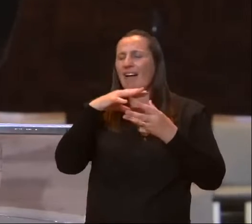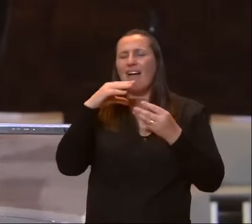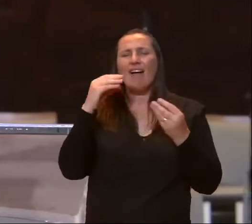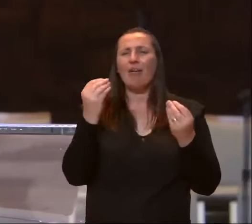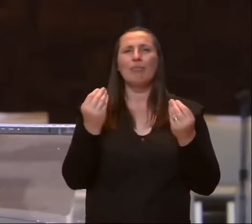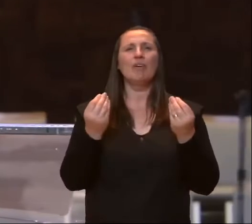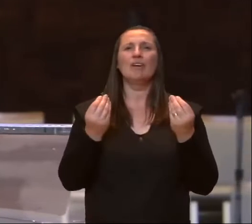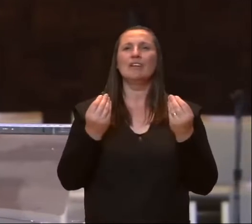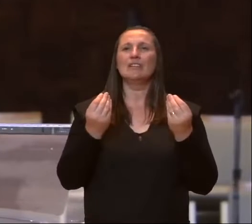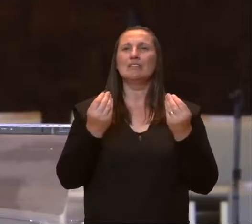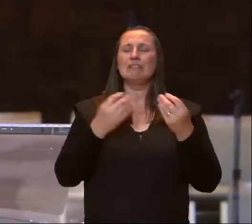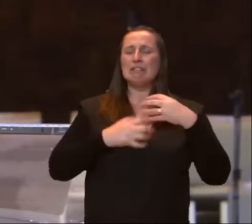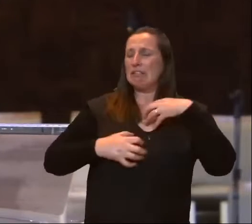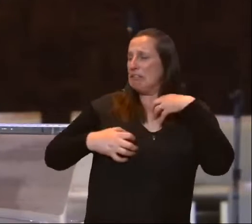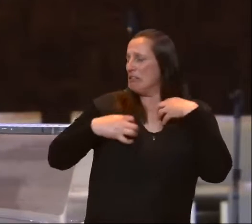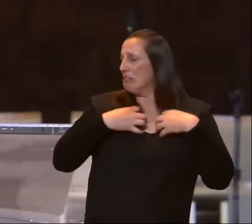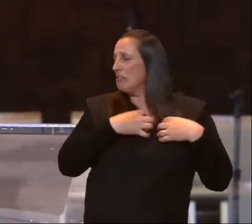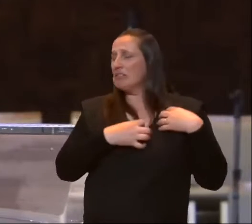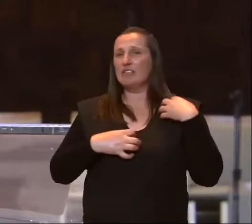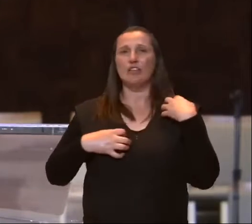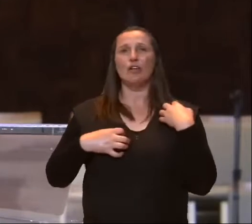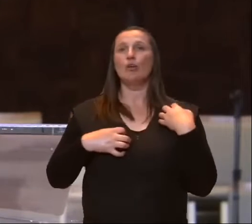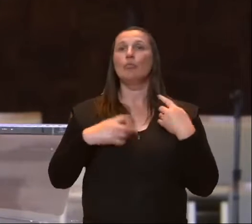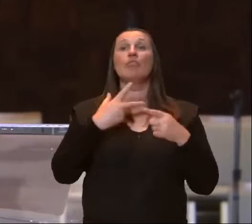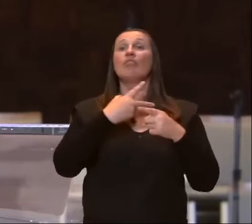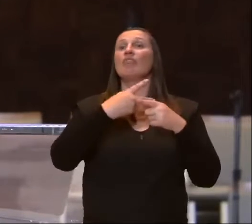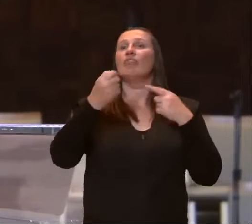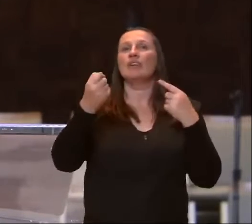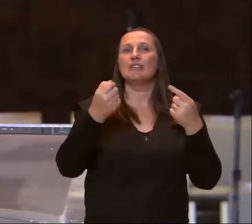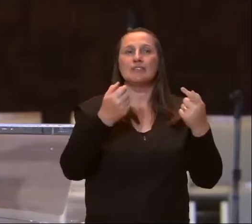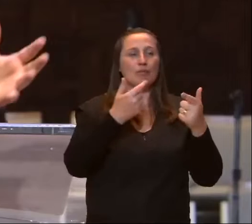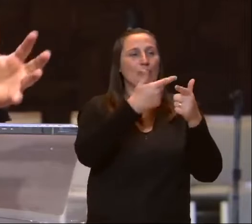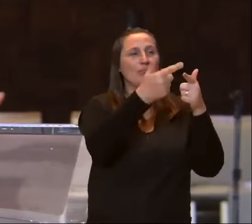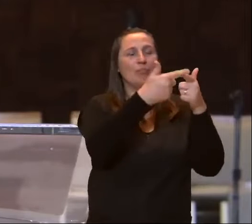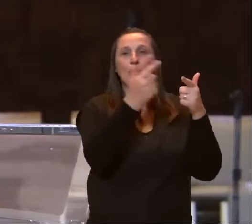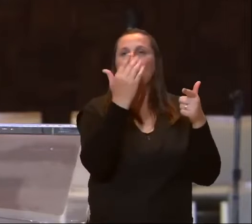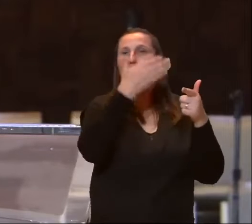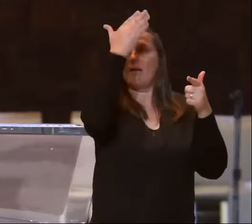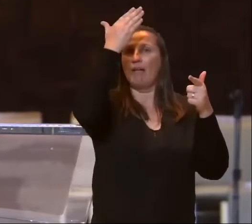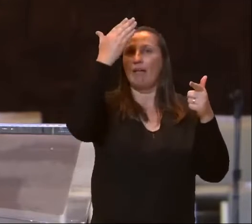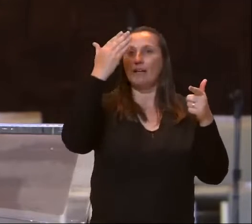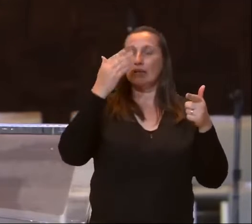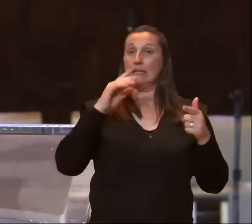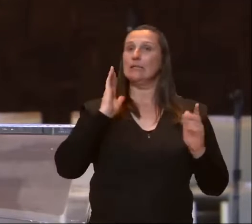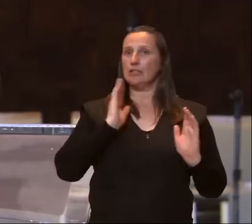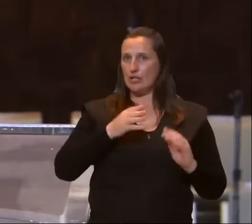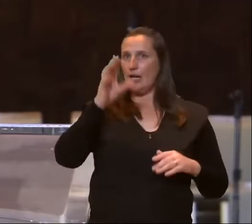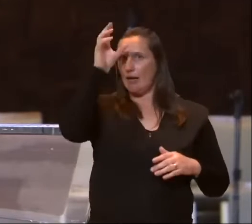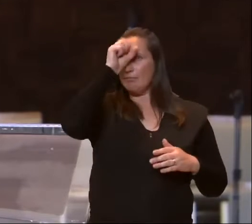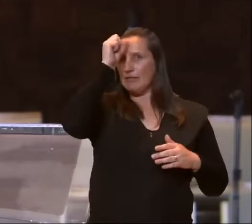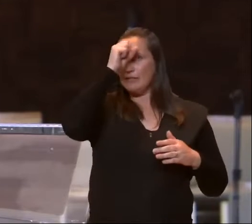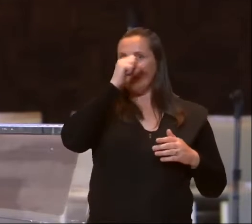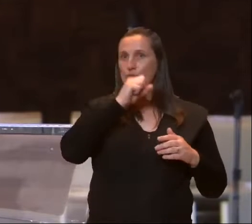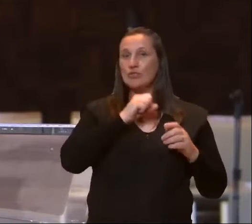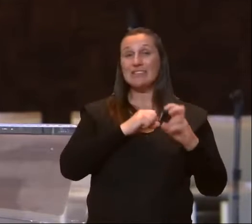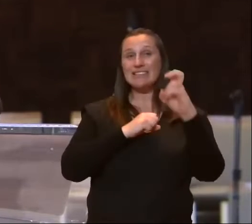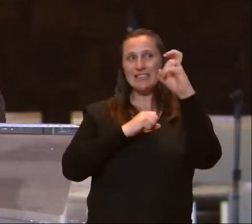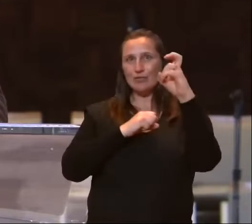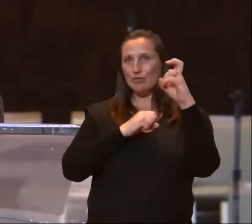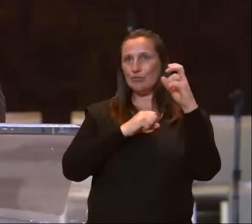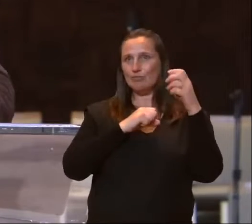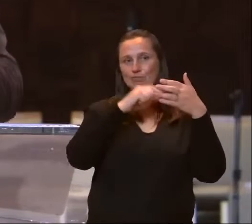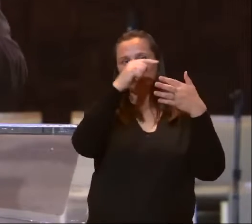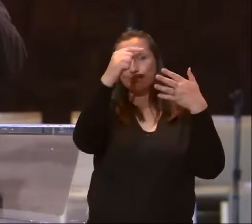Como a gente vence as batalhas nos vales? Nós aprendemos 5 lições já. Instruir a alma. E